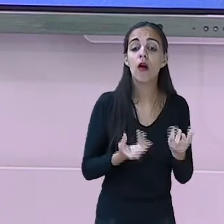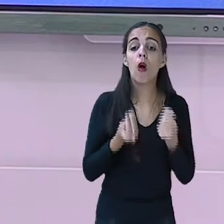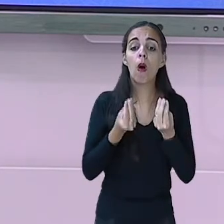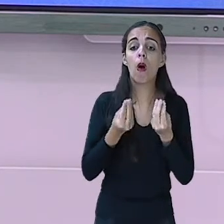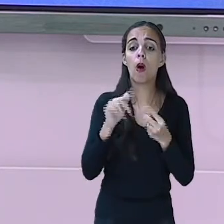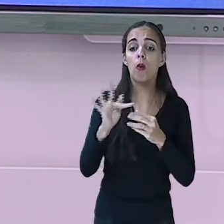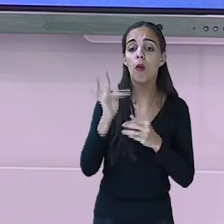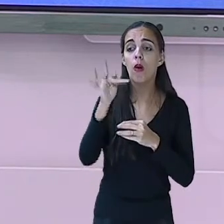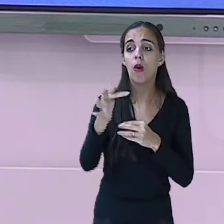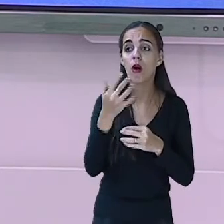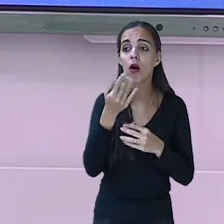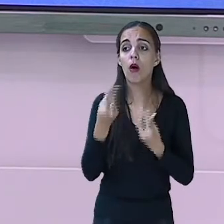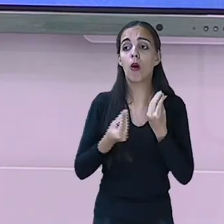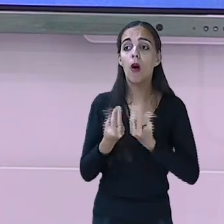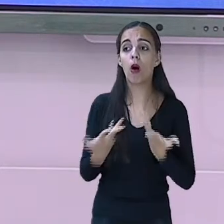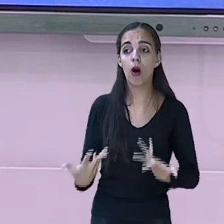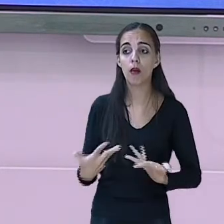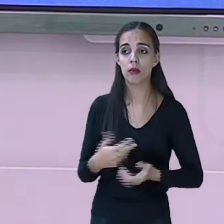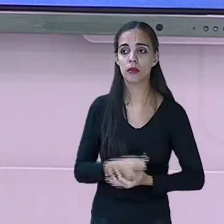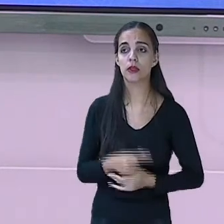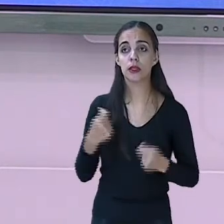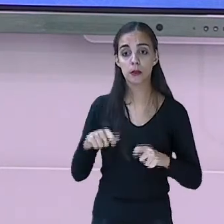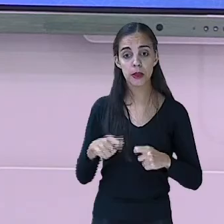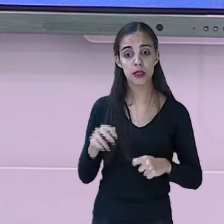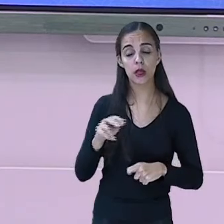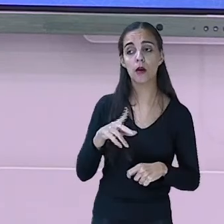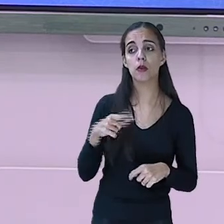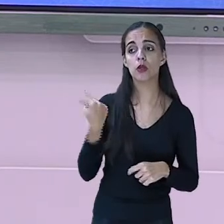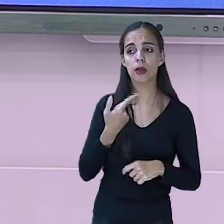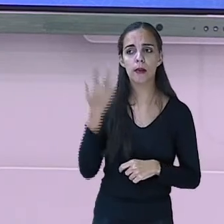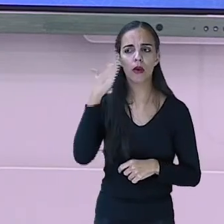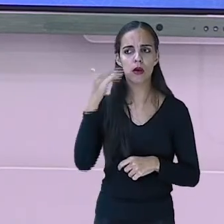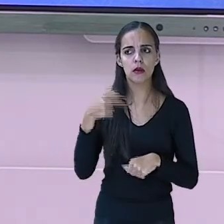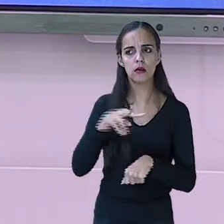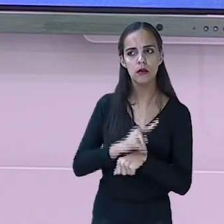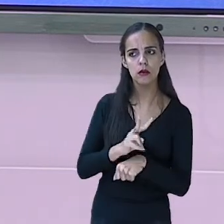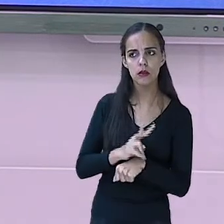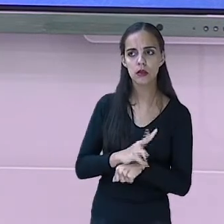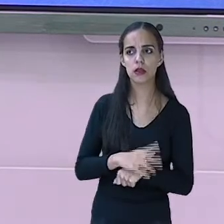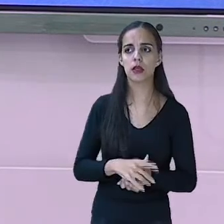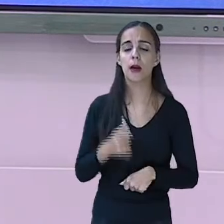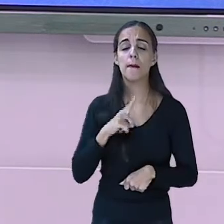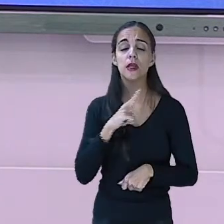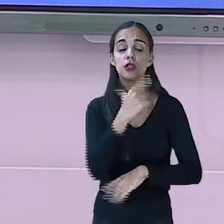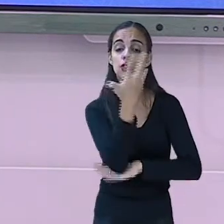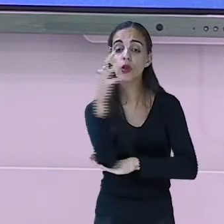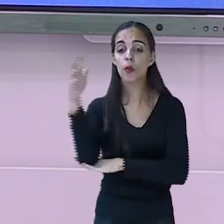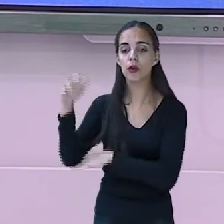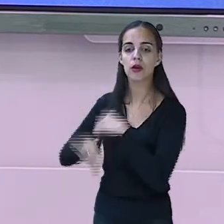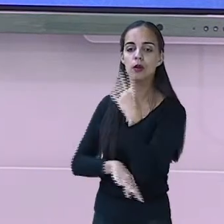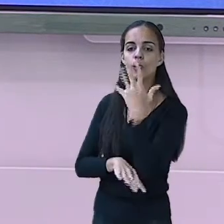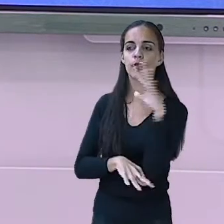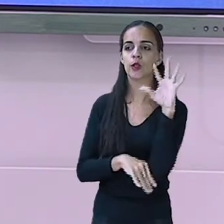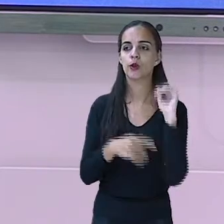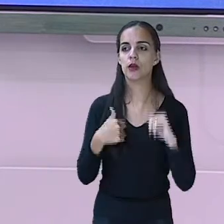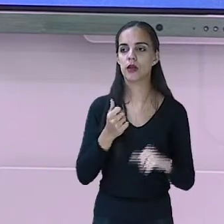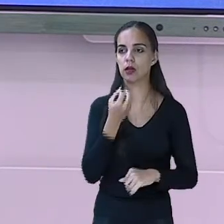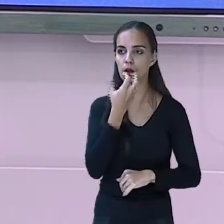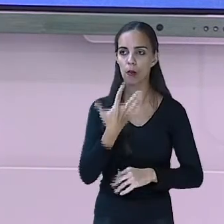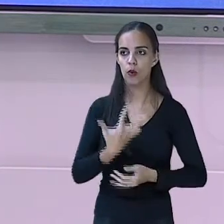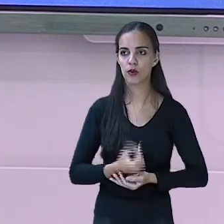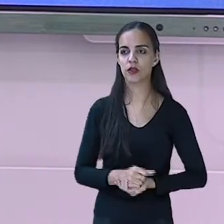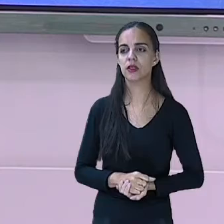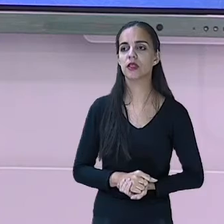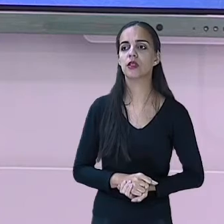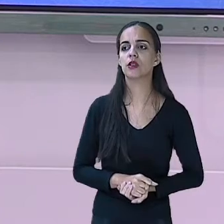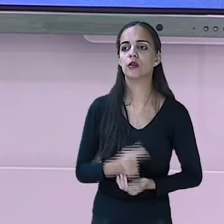eu preciso aguardar o momento e dar oportunidade para que a natureza sobreviva, porque é dela